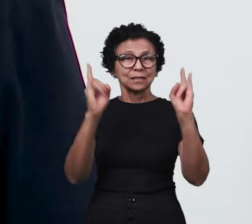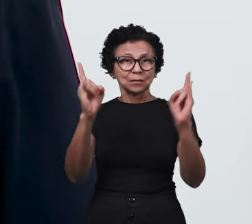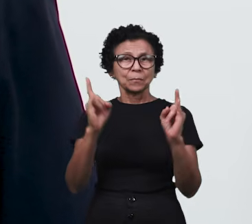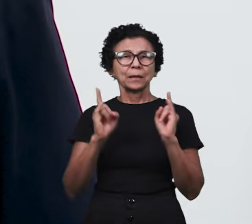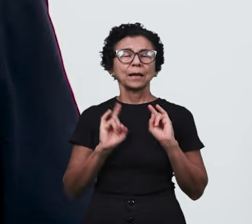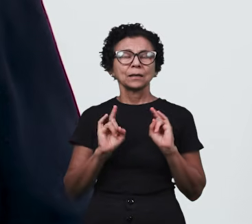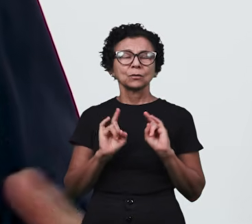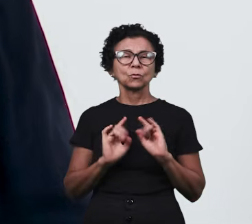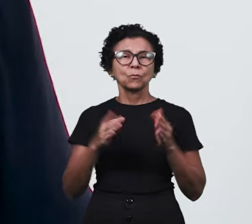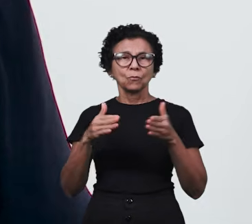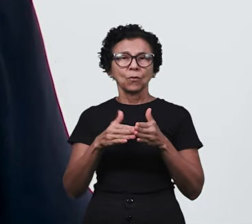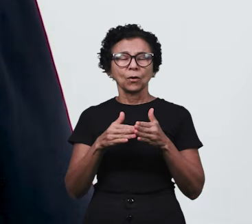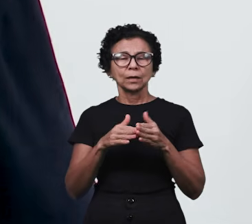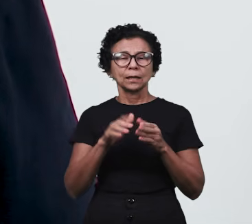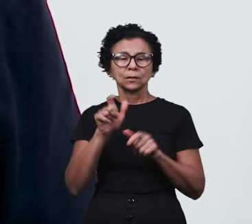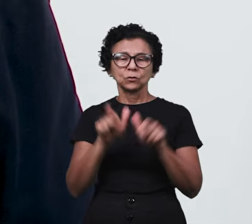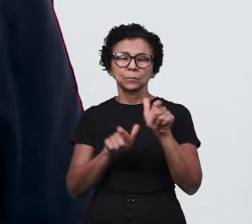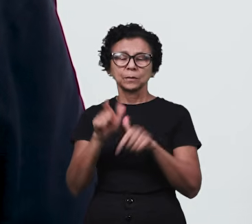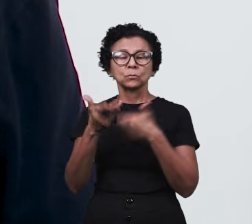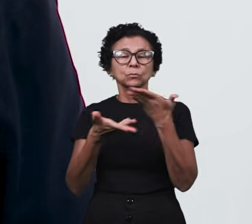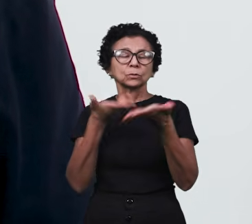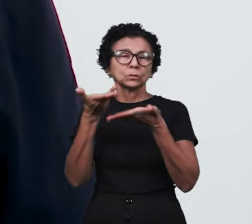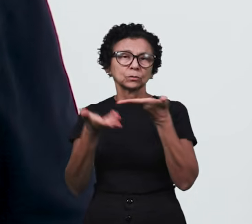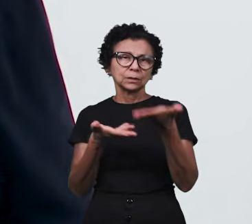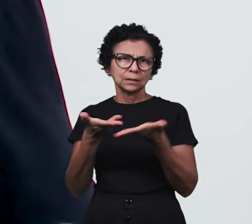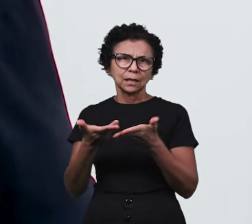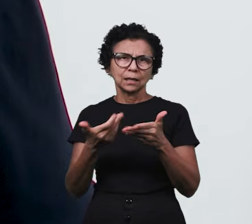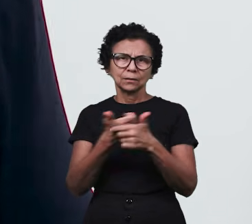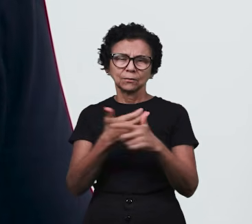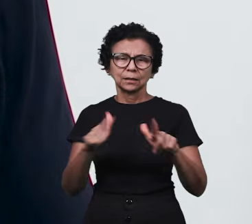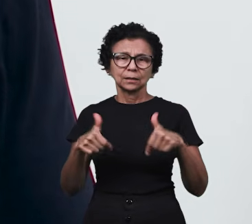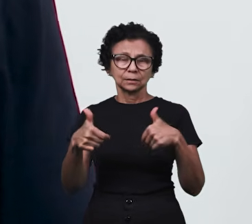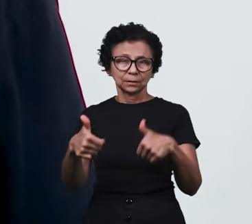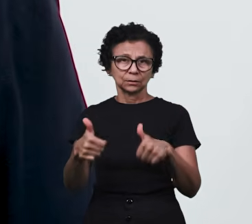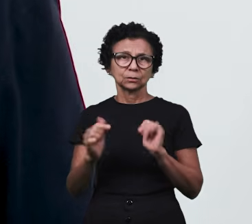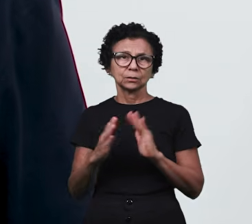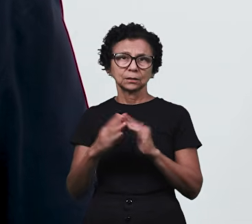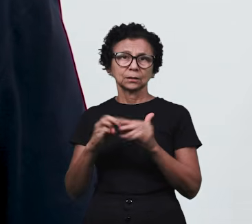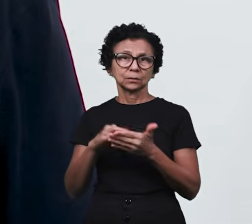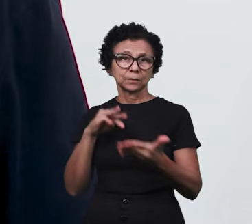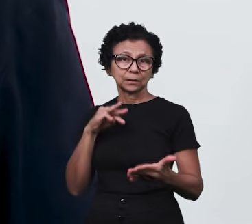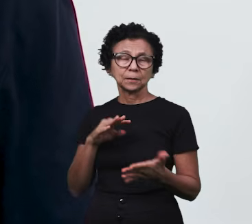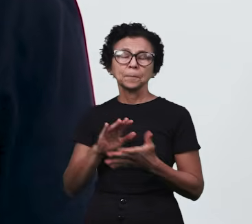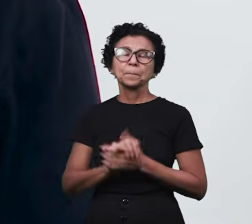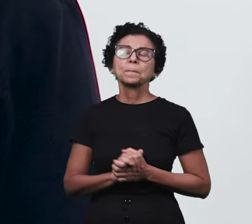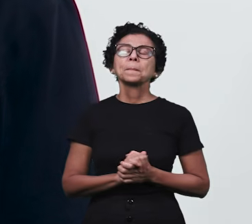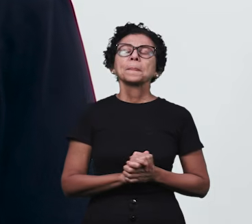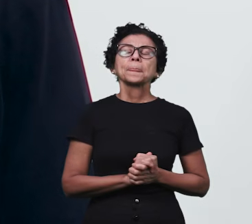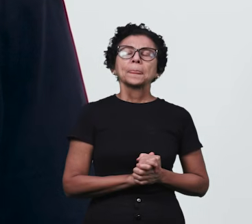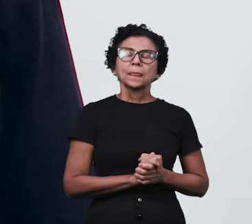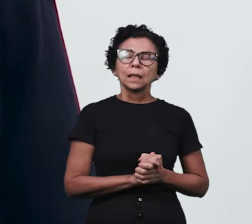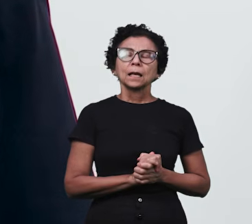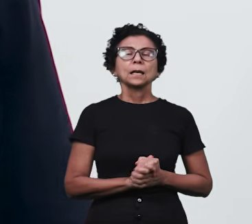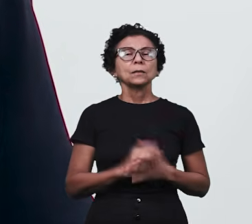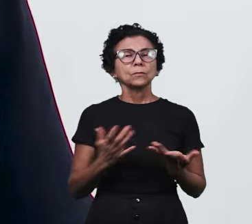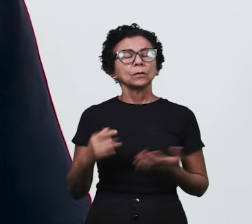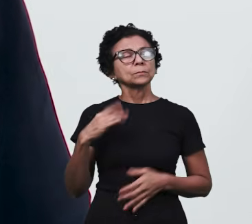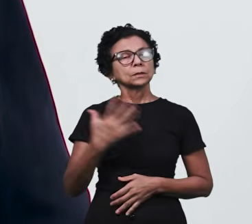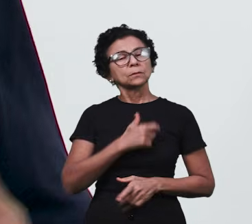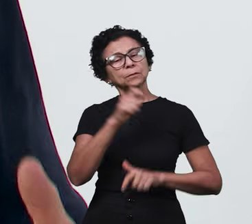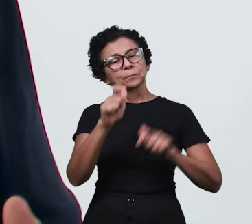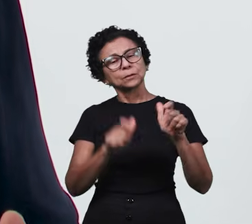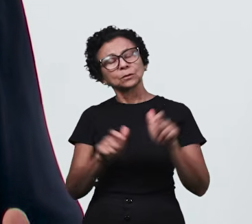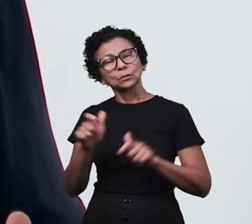Geudeti nos ensinou. E desde 2021, a Prefeitura de Vitória tem diversas ações juntas com a Igreja Cristã Maranata, como na vacinação, que foi um sucesso no